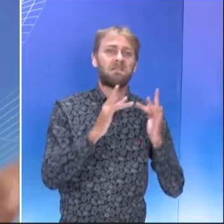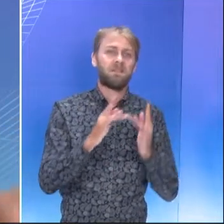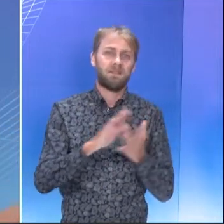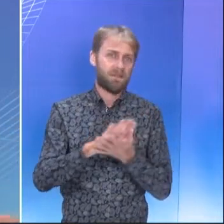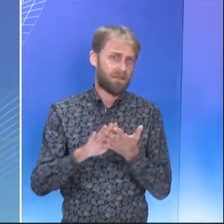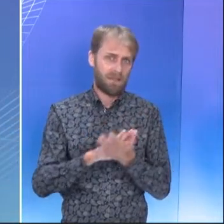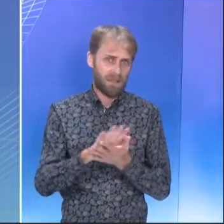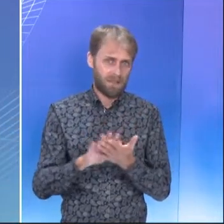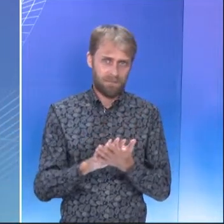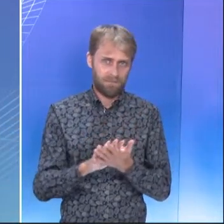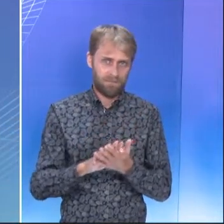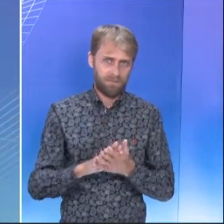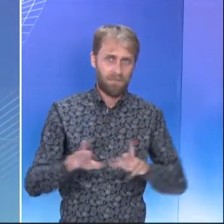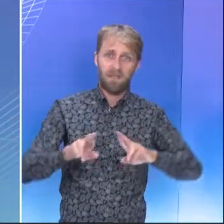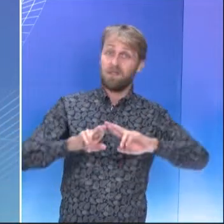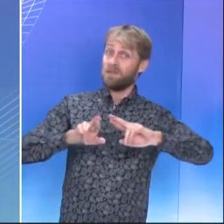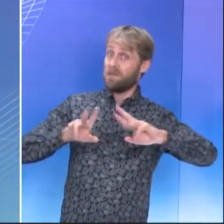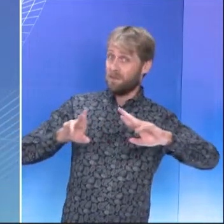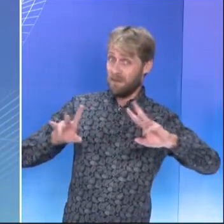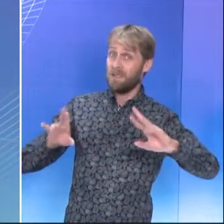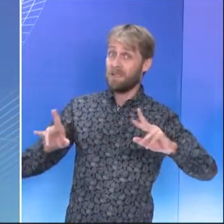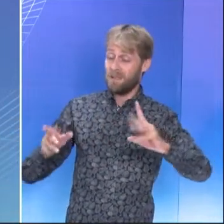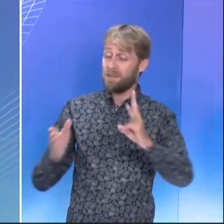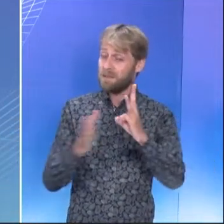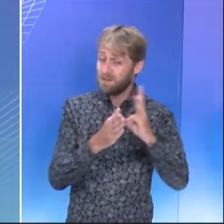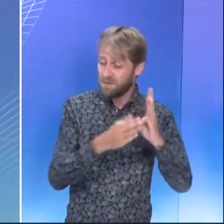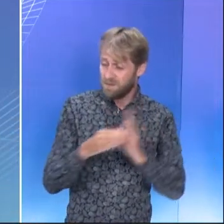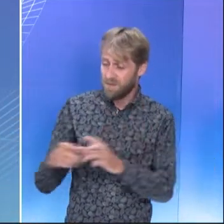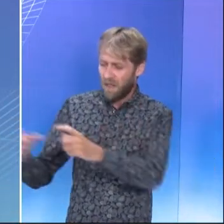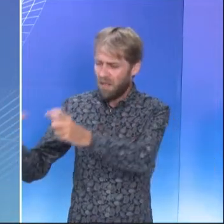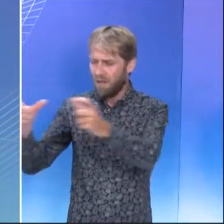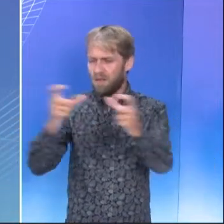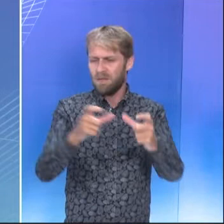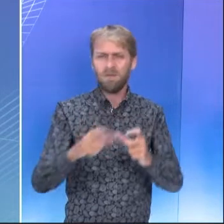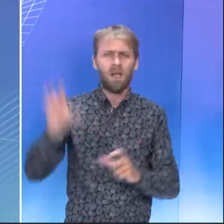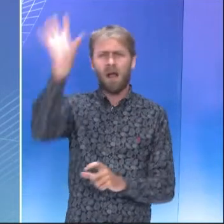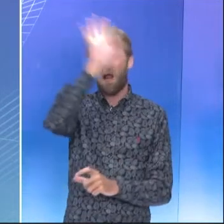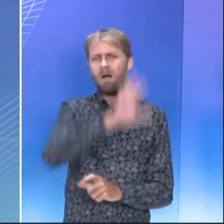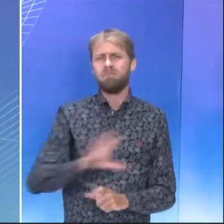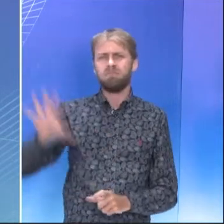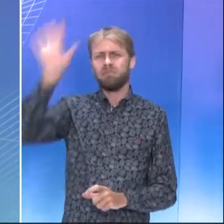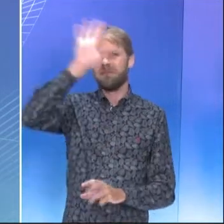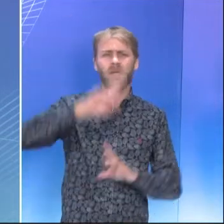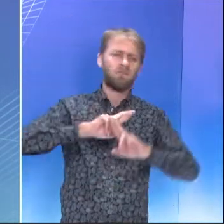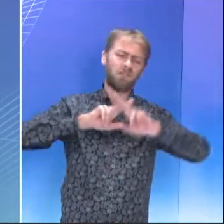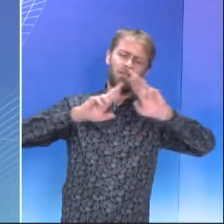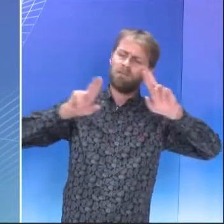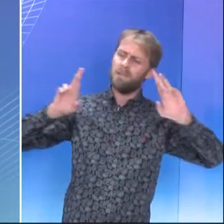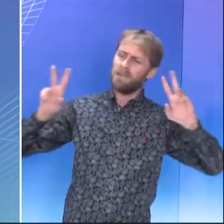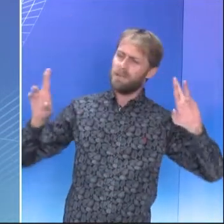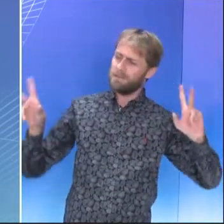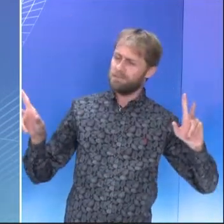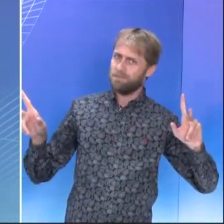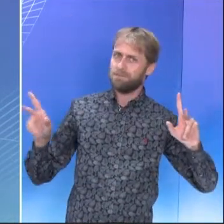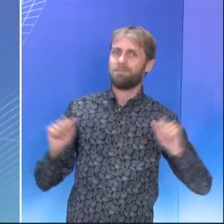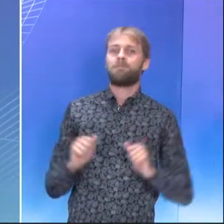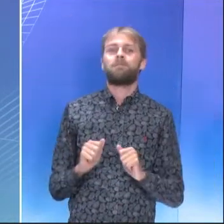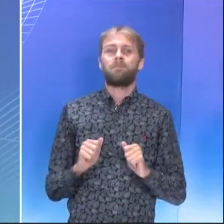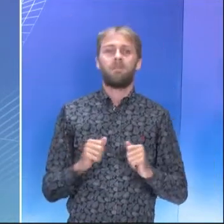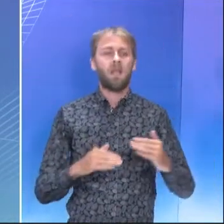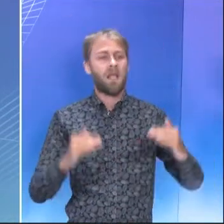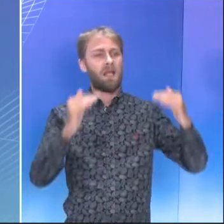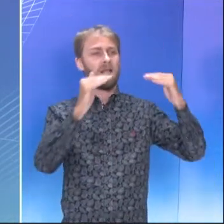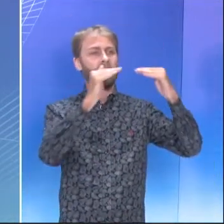Nas várias diferenças que existem em vários povos indígenas do Brasil, que são muitos. Mas a questão da